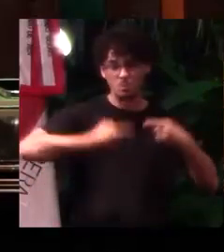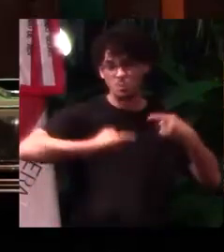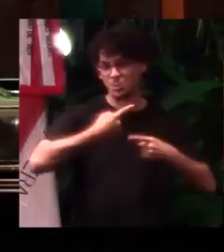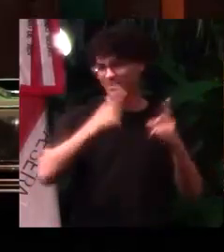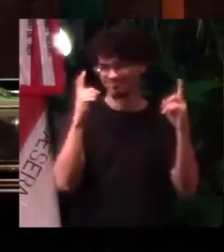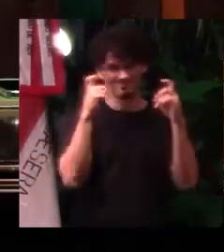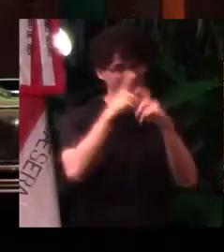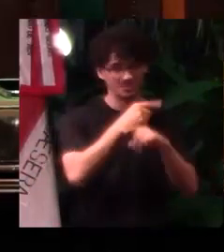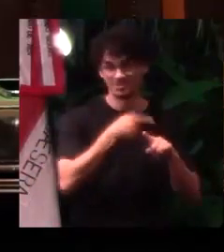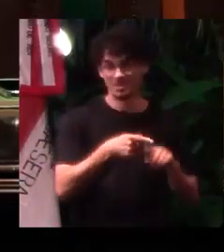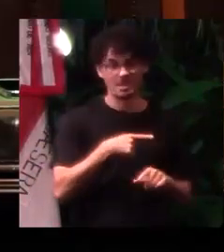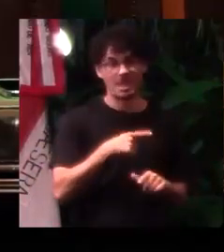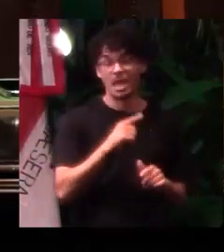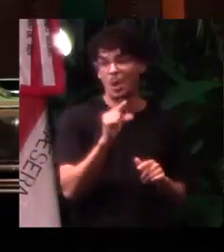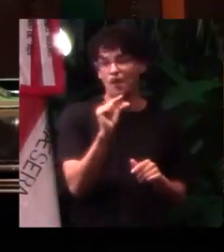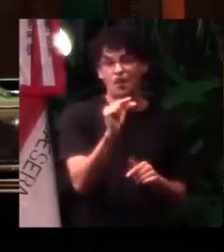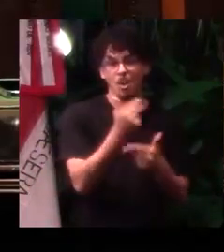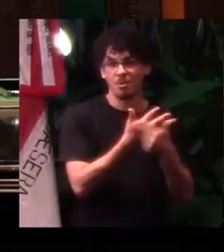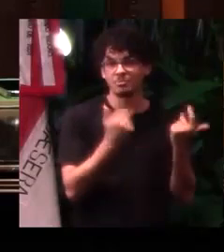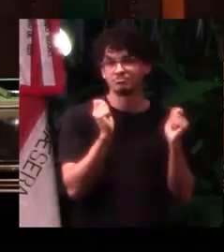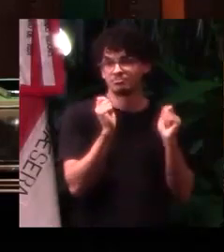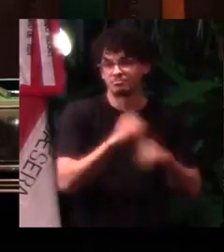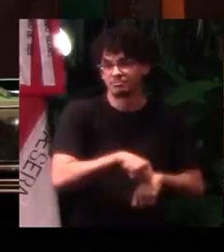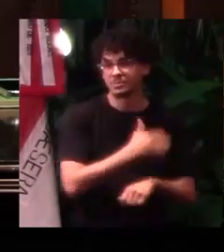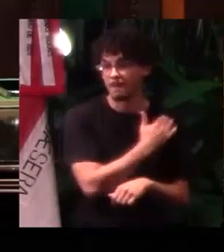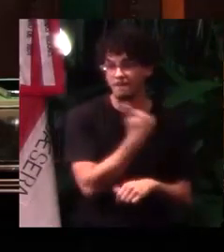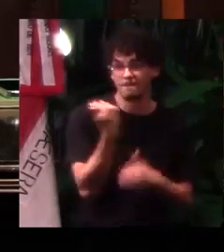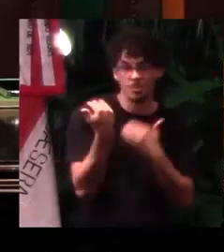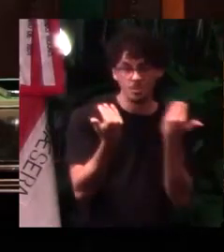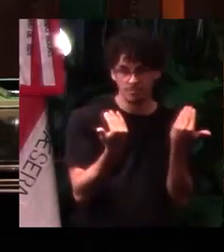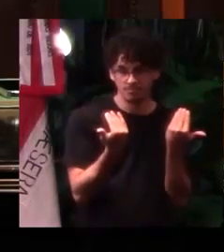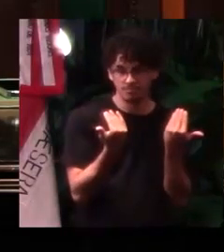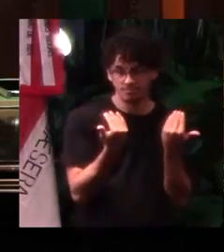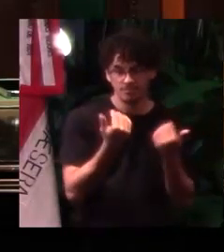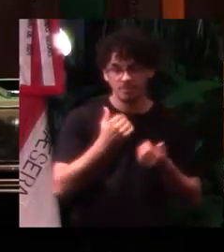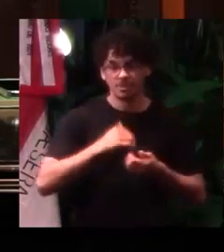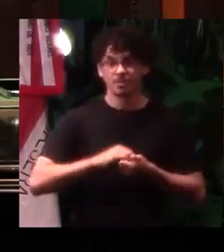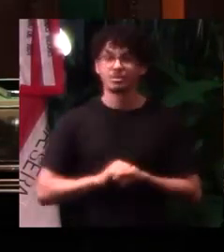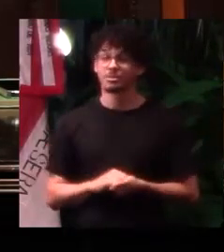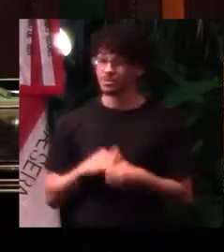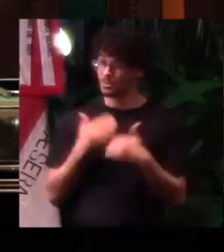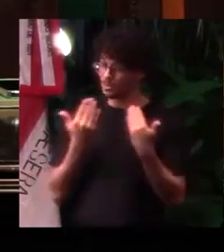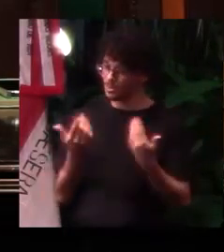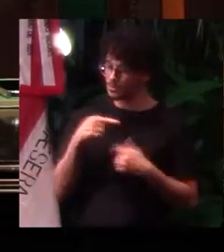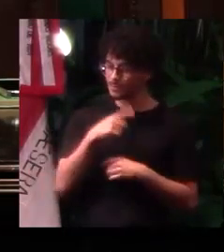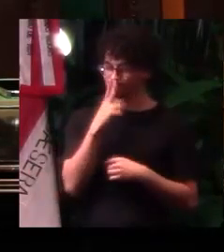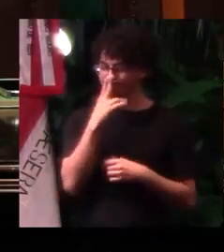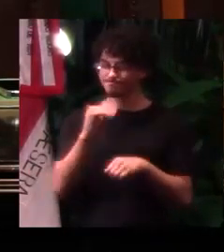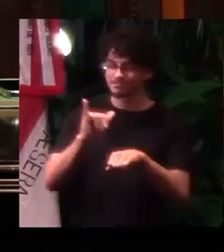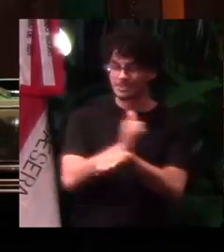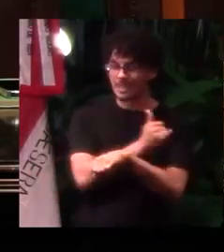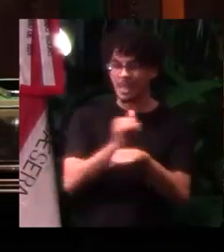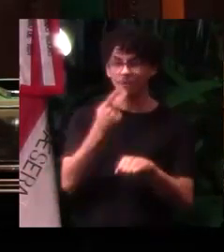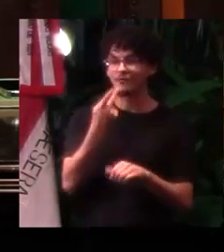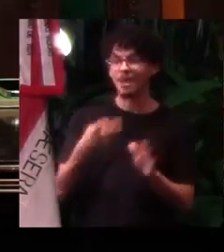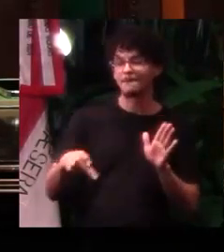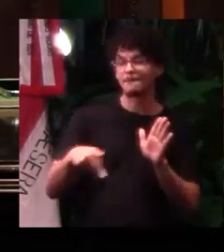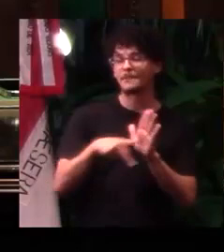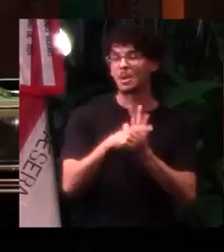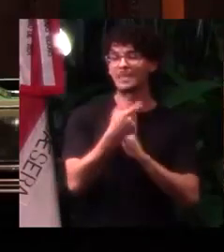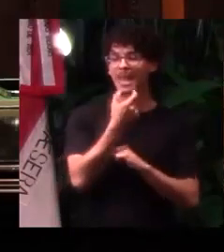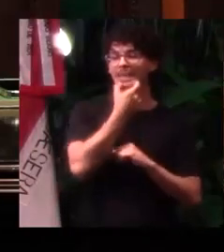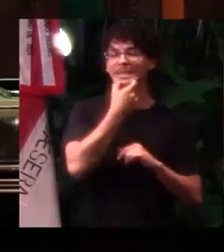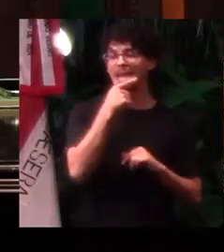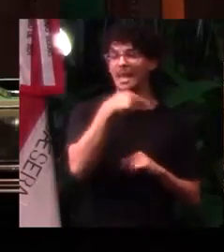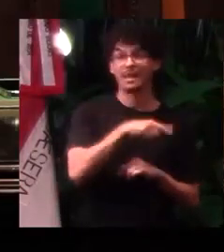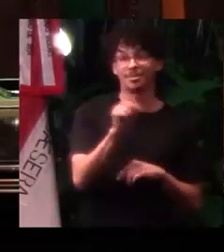muito menos, perdiam as cabeças todos os dias. Não é? E ele, então, em vez de falar da Inglaterra do seu tempo, vai falar do